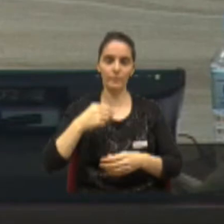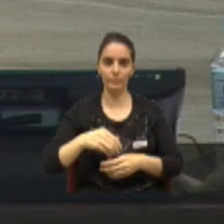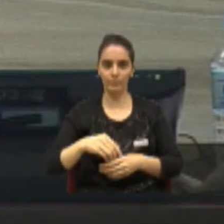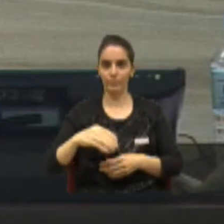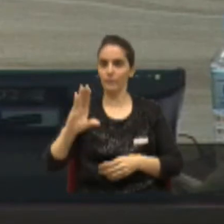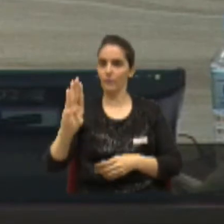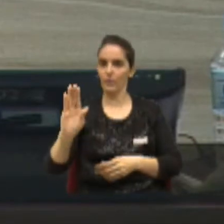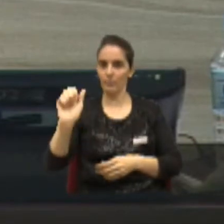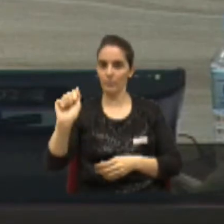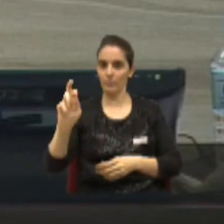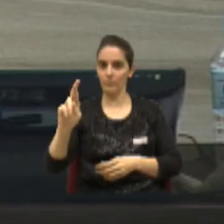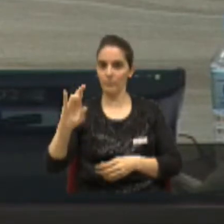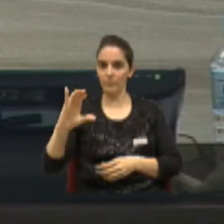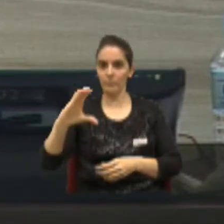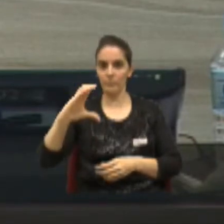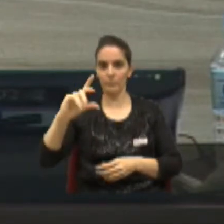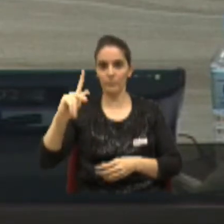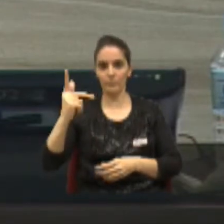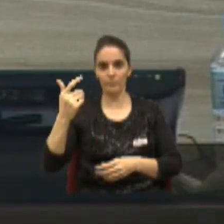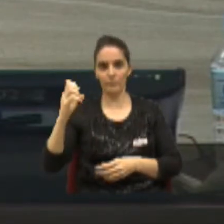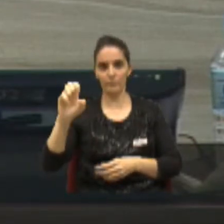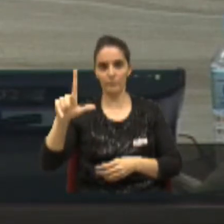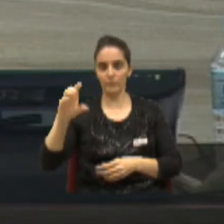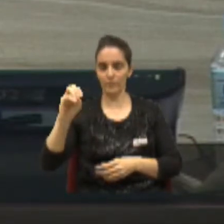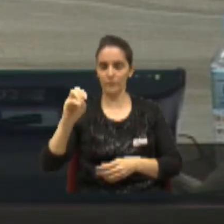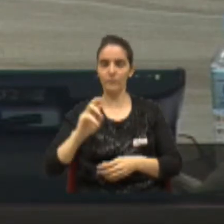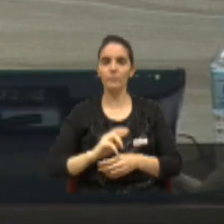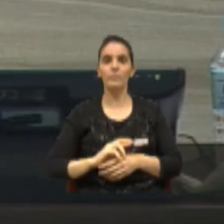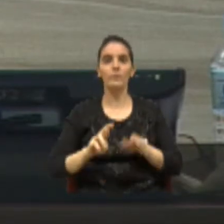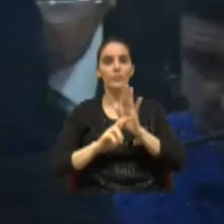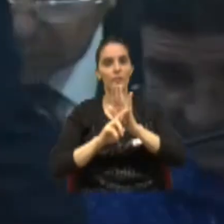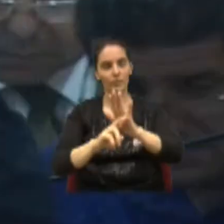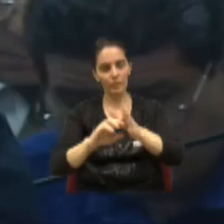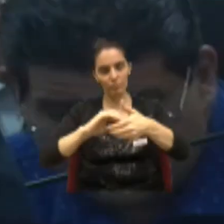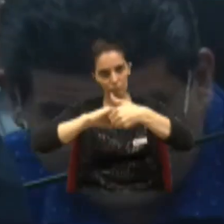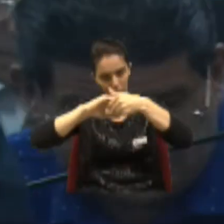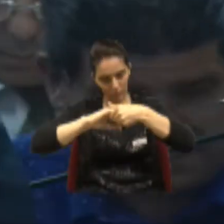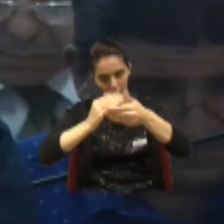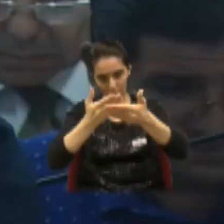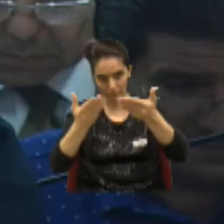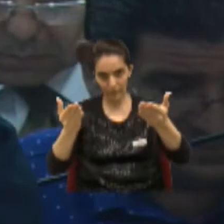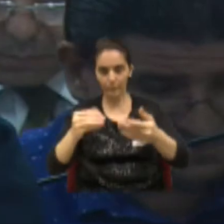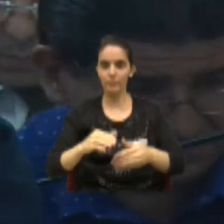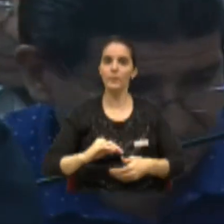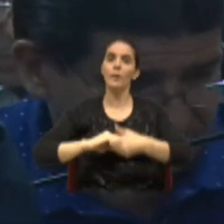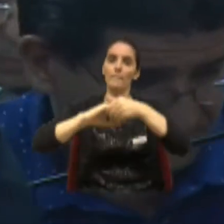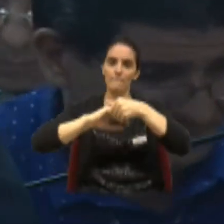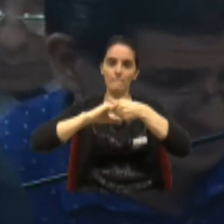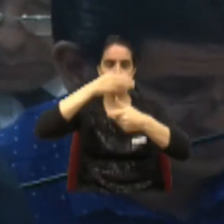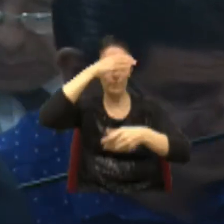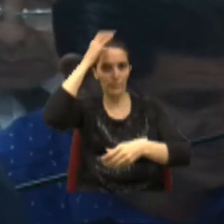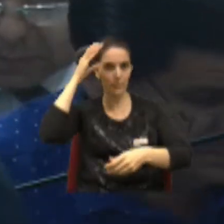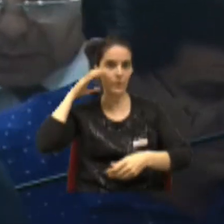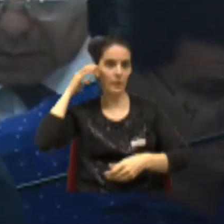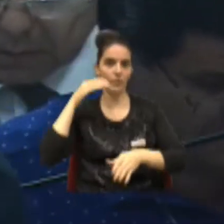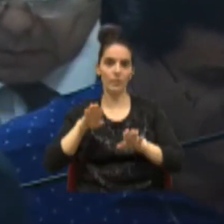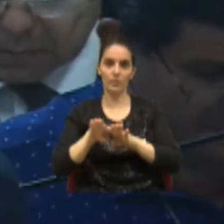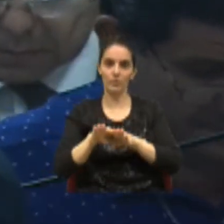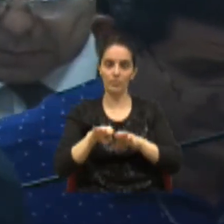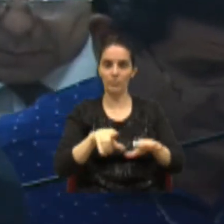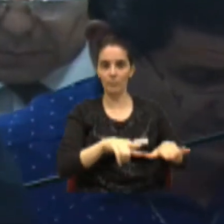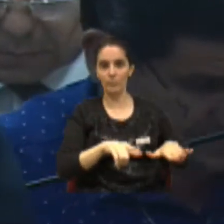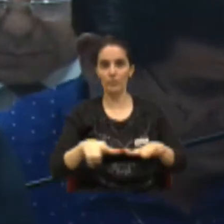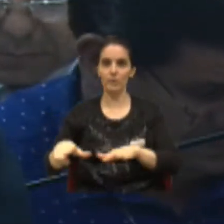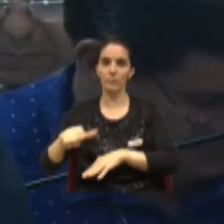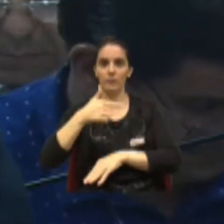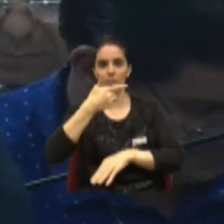Barrichello, em nome dele cumprimento as advogadas. Parabéns, Carol. essa semana, no dia